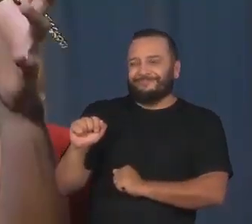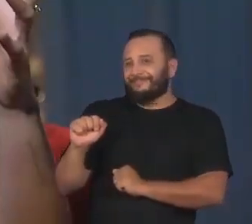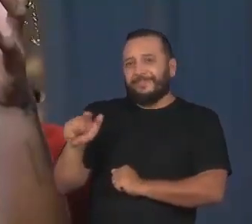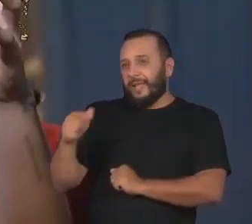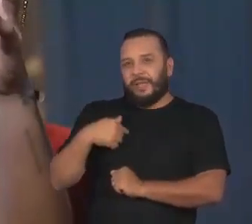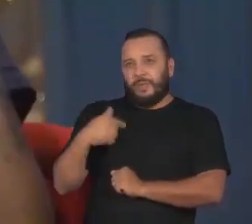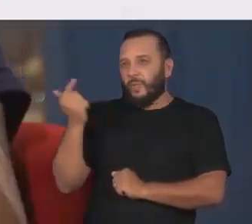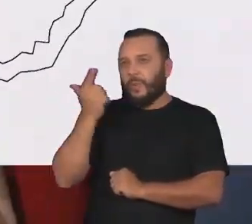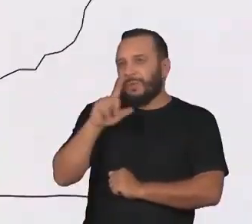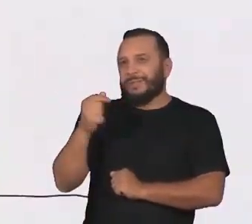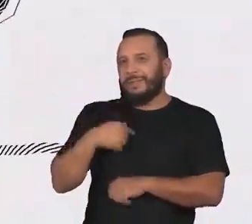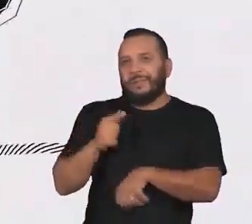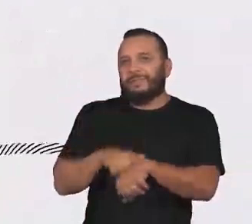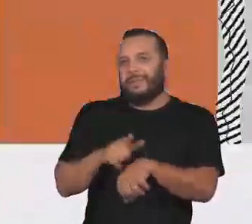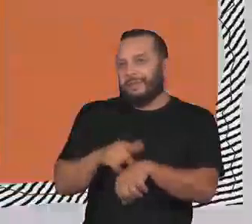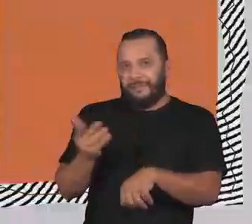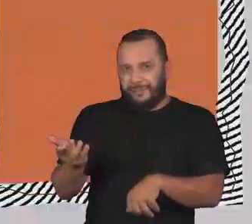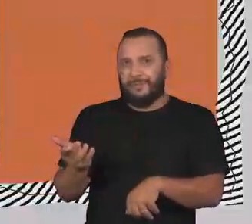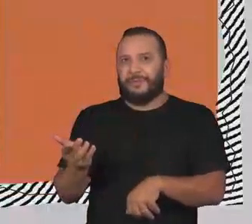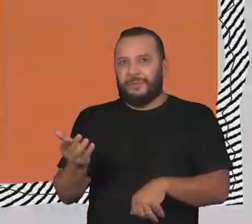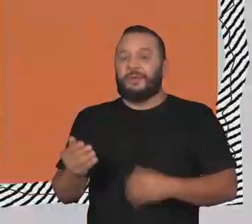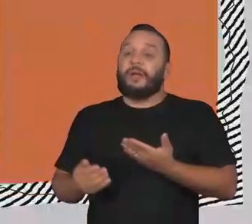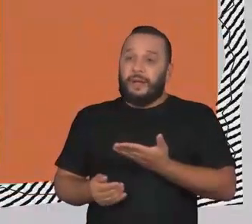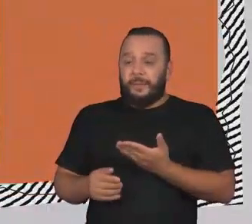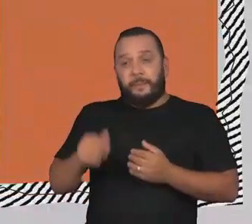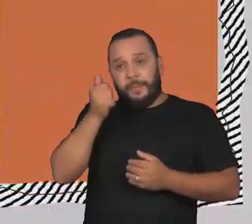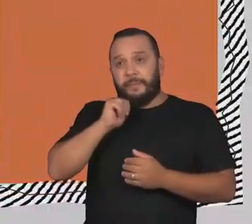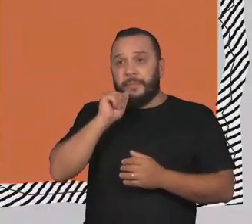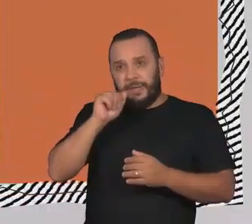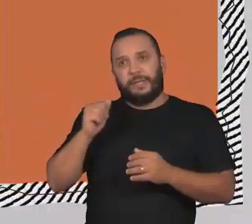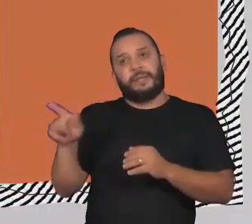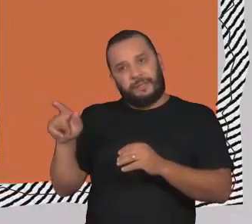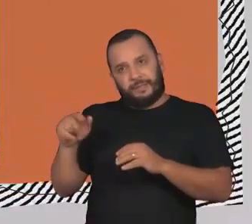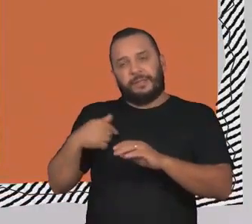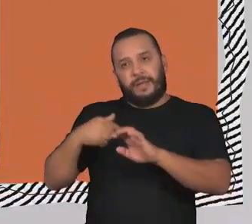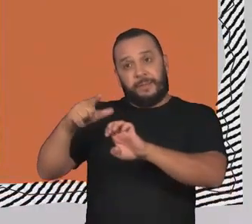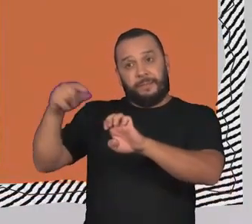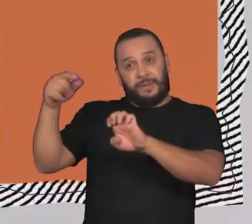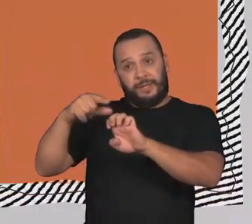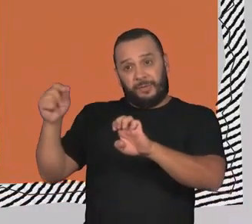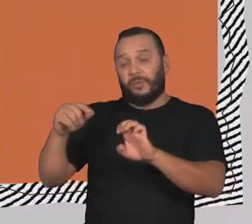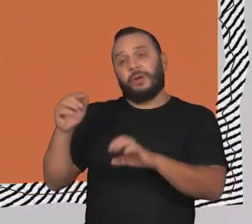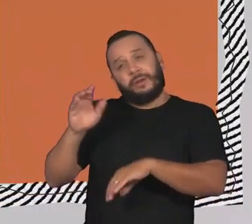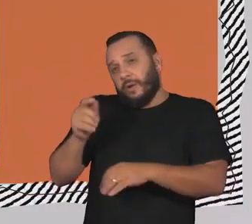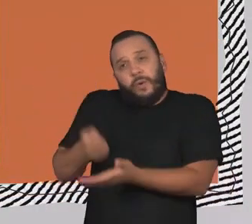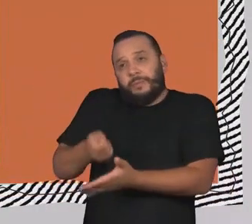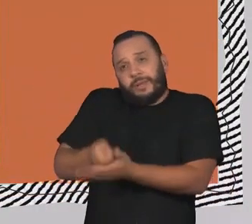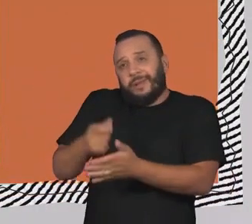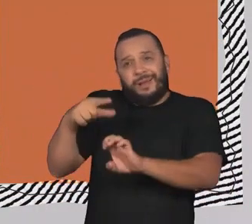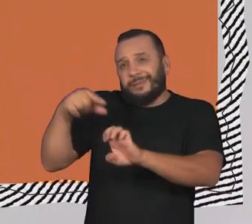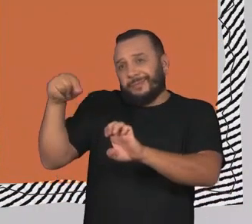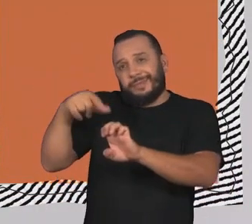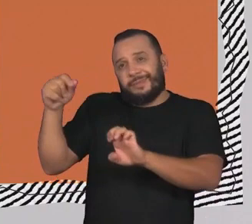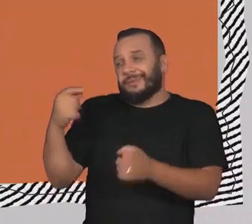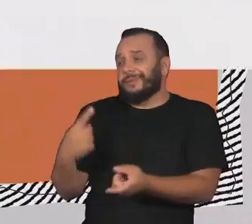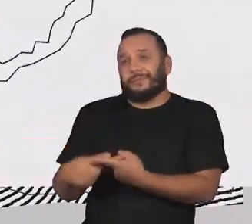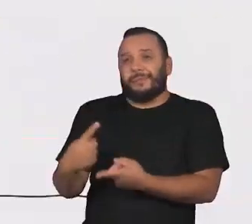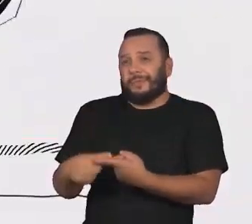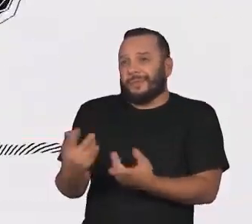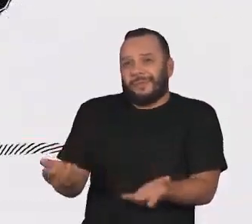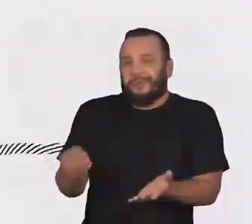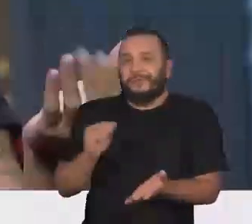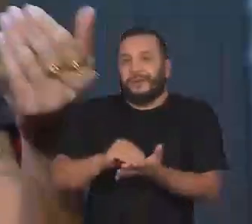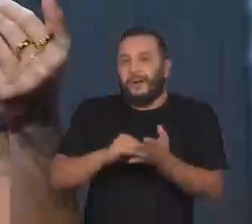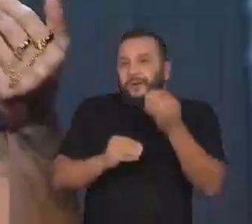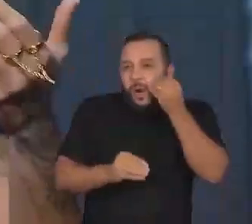não conseguia ter tempo para ela ela teve que empreender é uma coisa que acontece era uma realidade de mãe de favel ela teve que empreender por falta